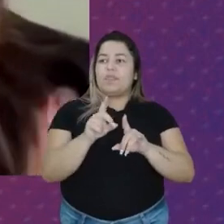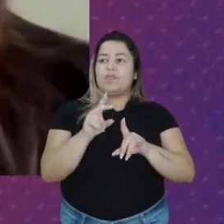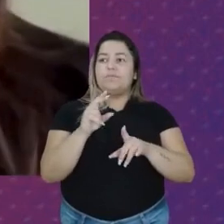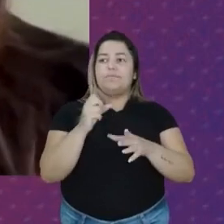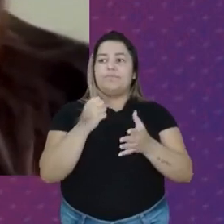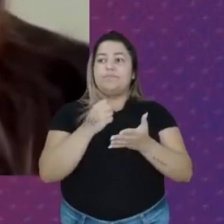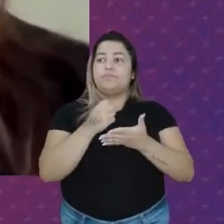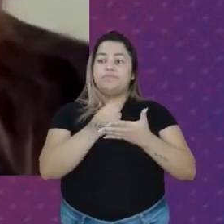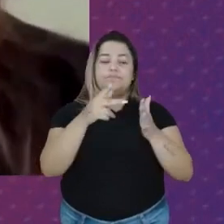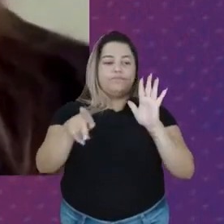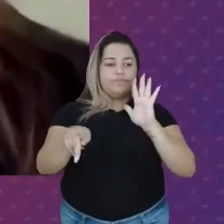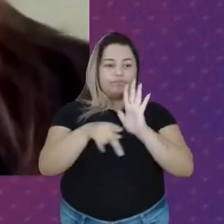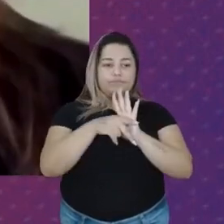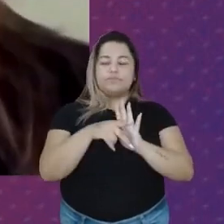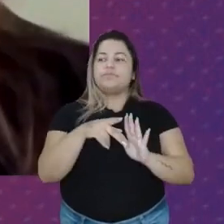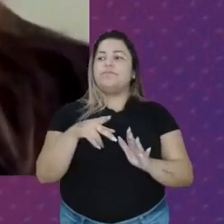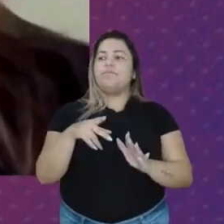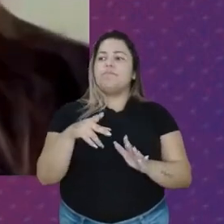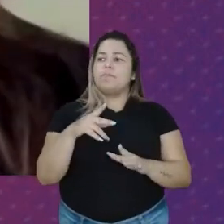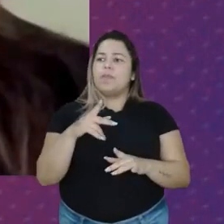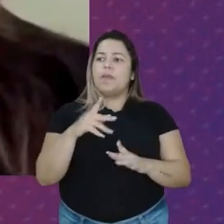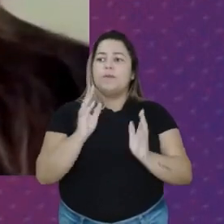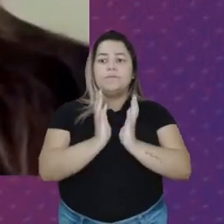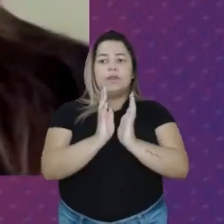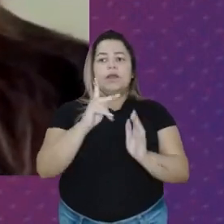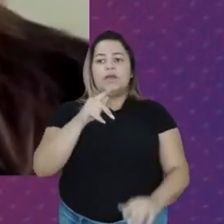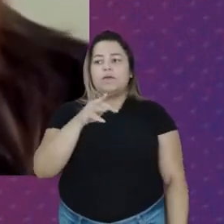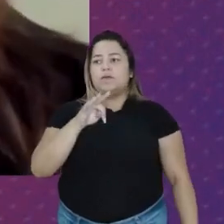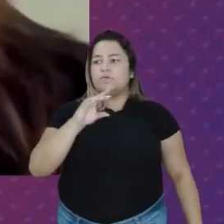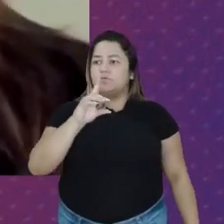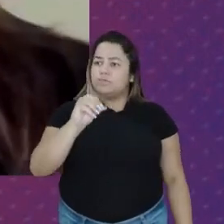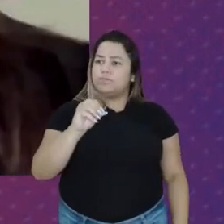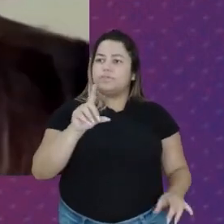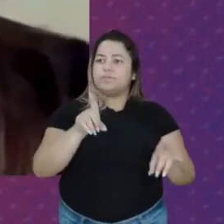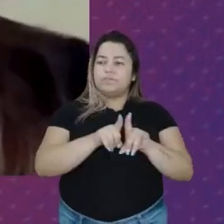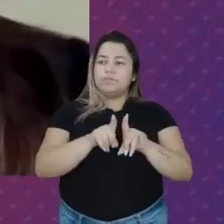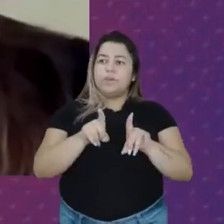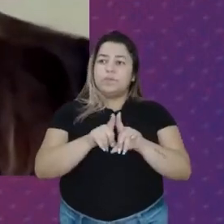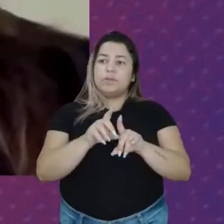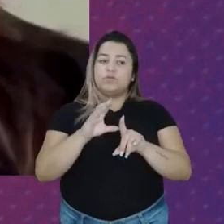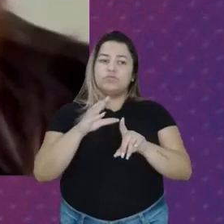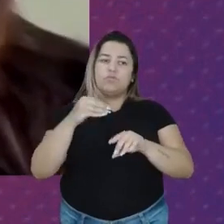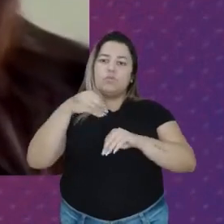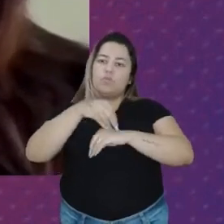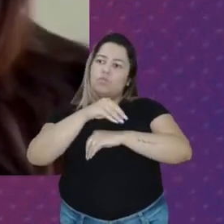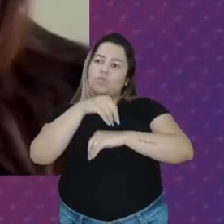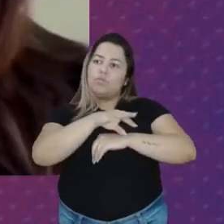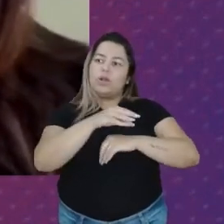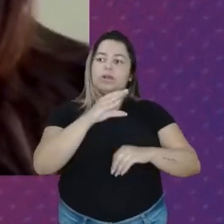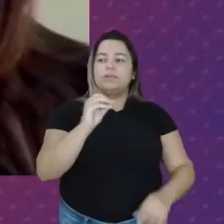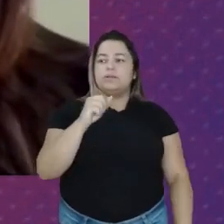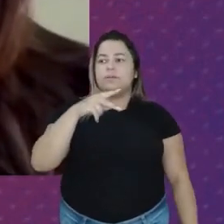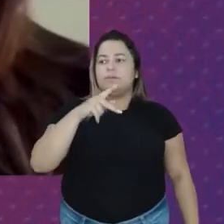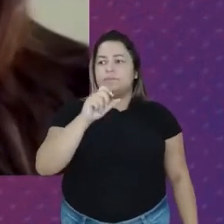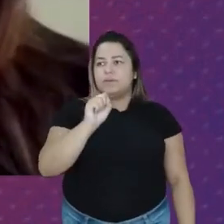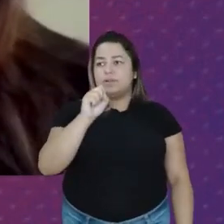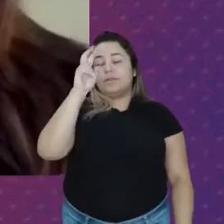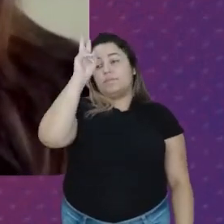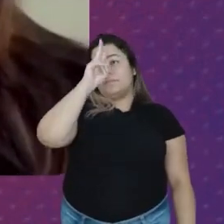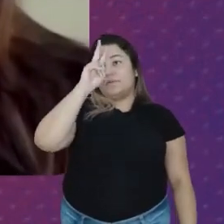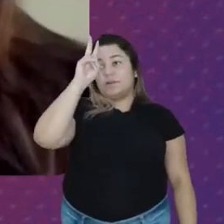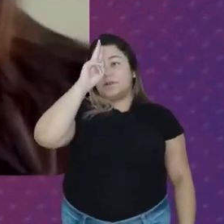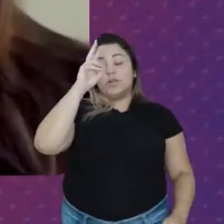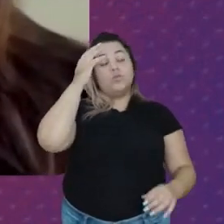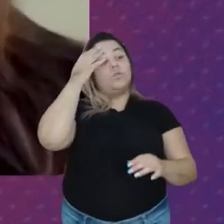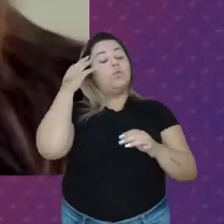do próprio partido político, o partido político vai fazer repasse de recursos, né, para suas campanhas, e aí lembrando, gente, que os